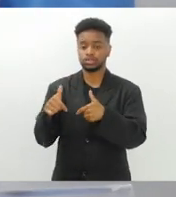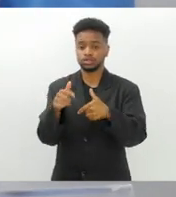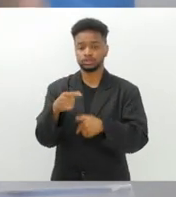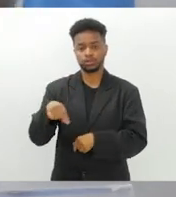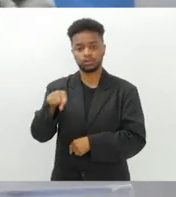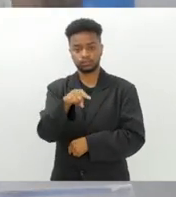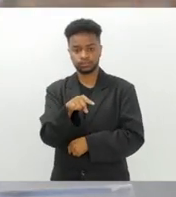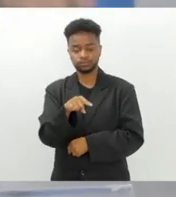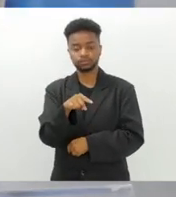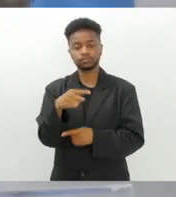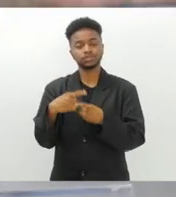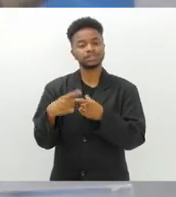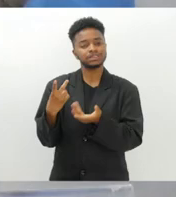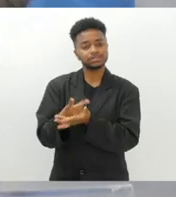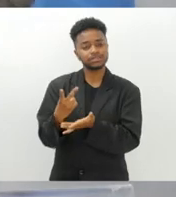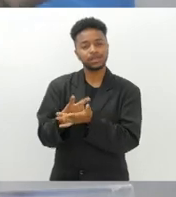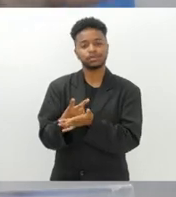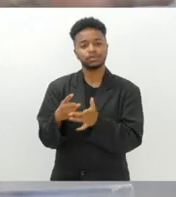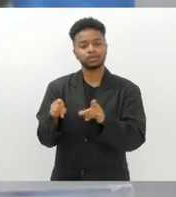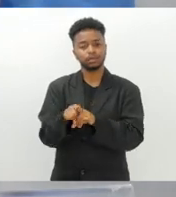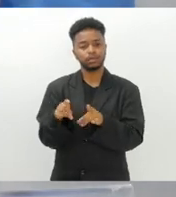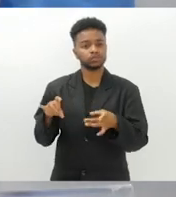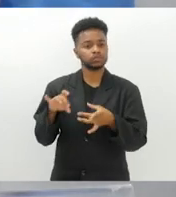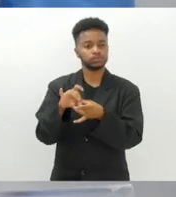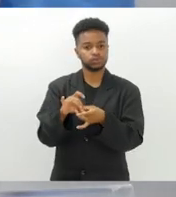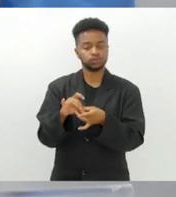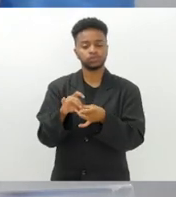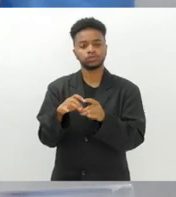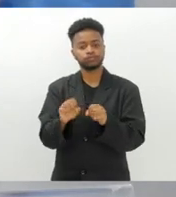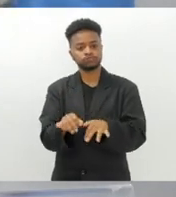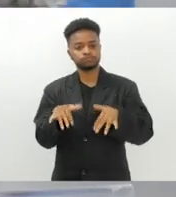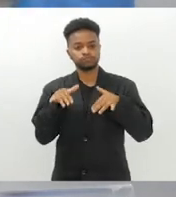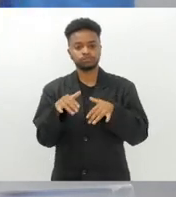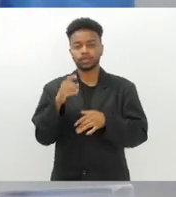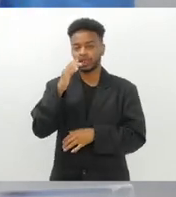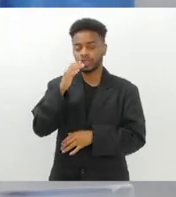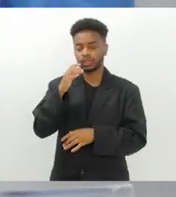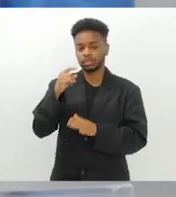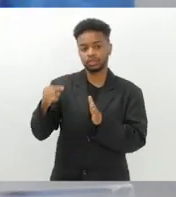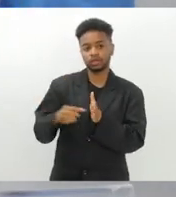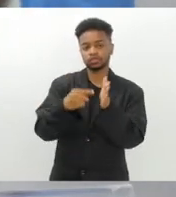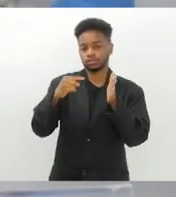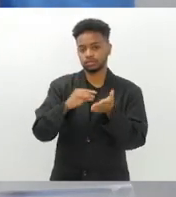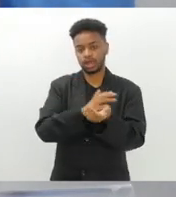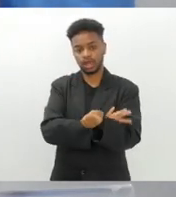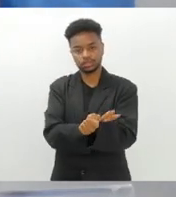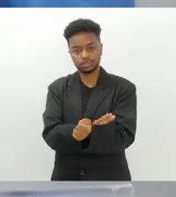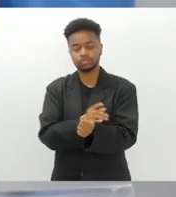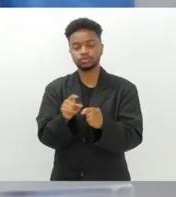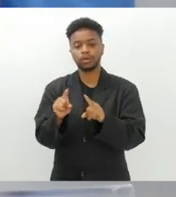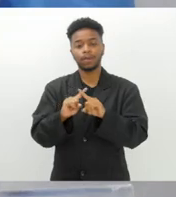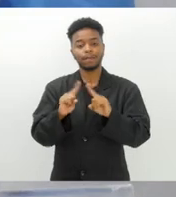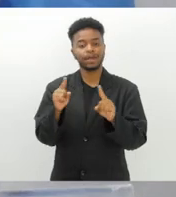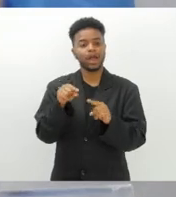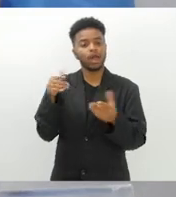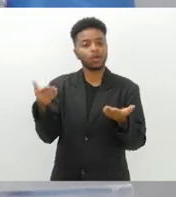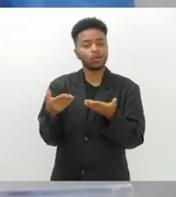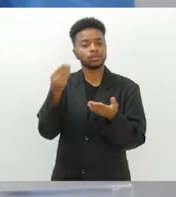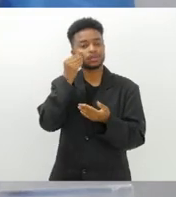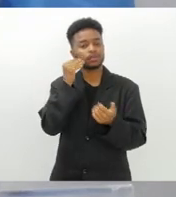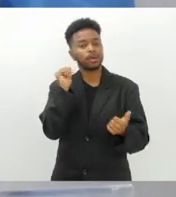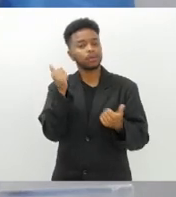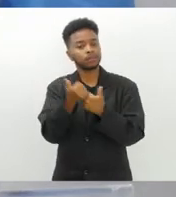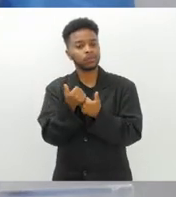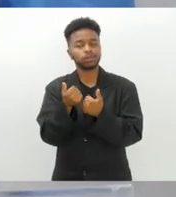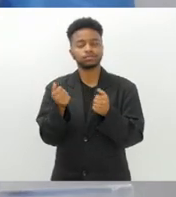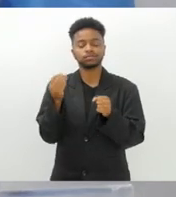vocês, que estão sempre também nas nossas audiências denunciando o racismo e a intolerância, mas essa é uma de fortalecimento, de